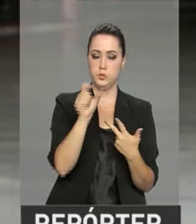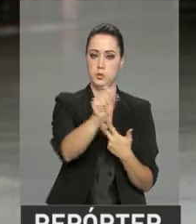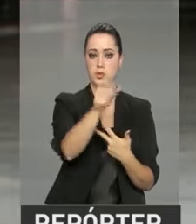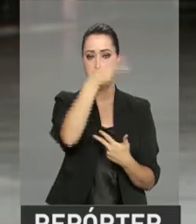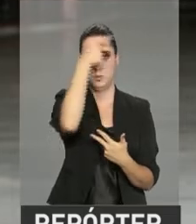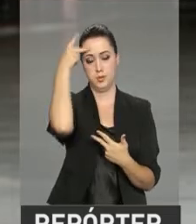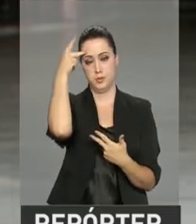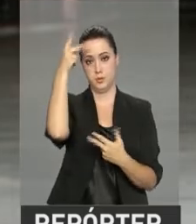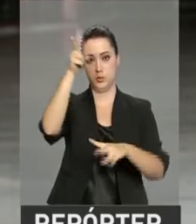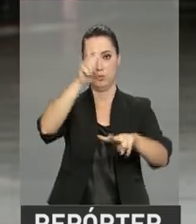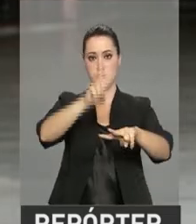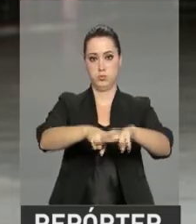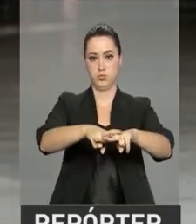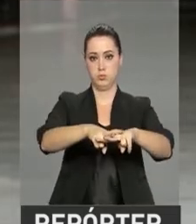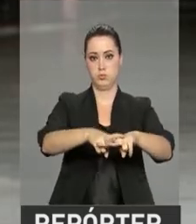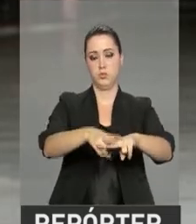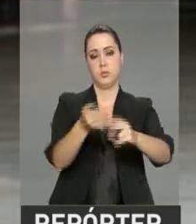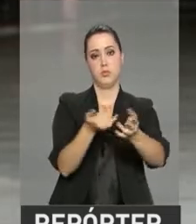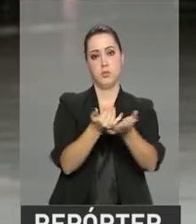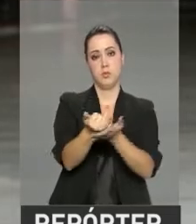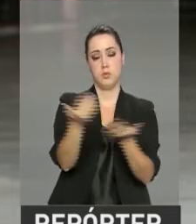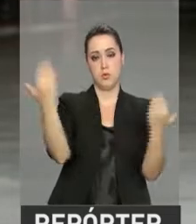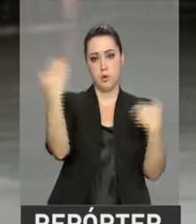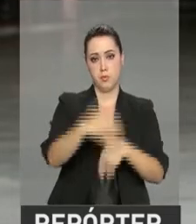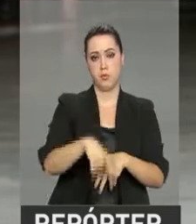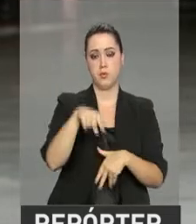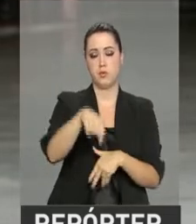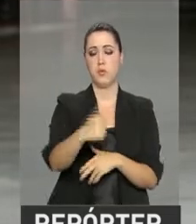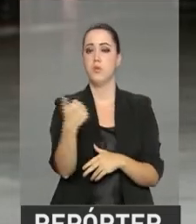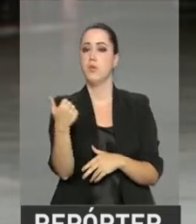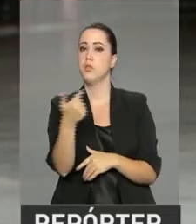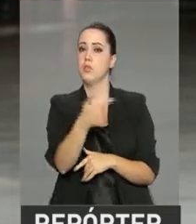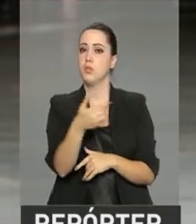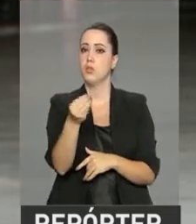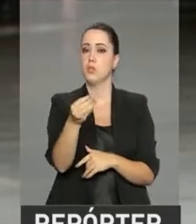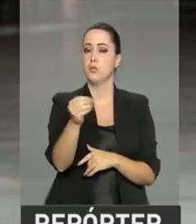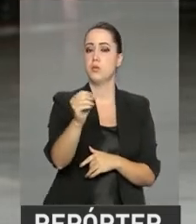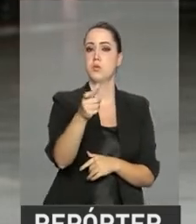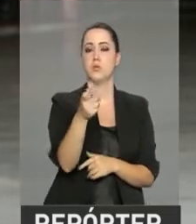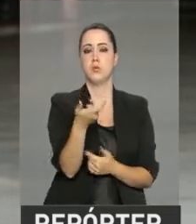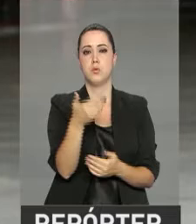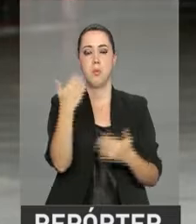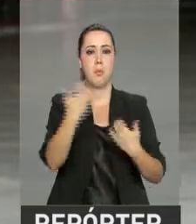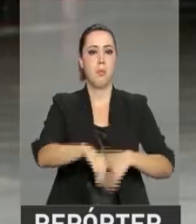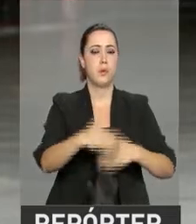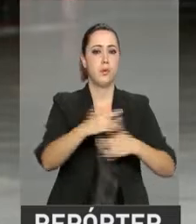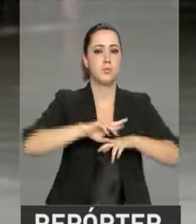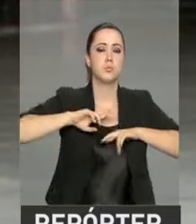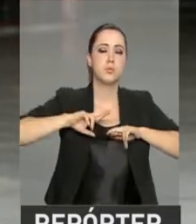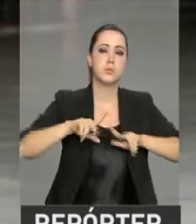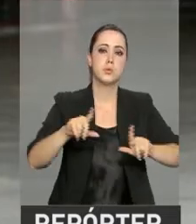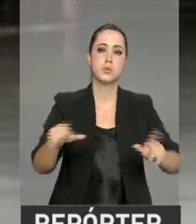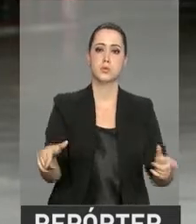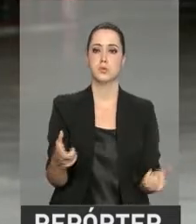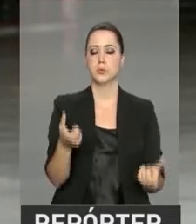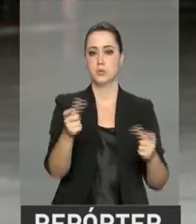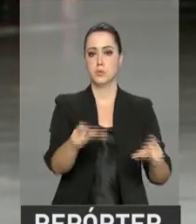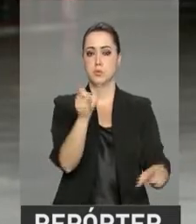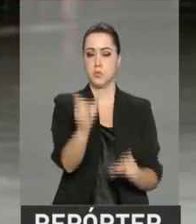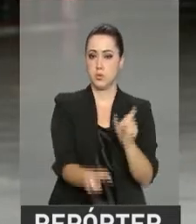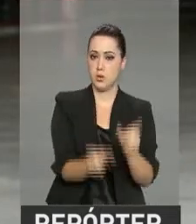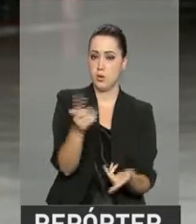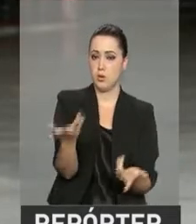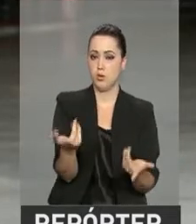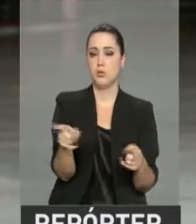privação de liberdade será aplicado neste ano em 1290 instituições prisionais que firmaram